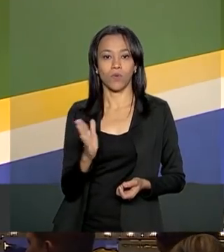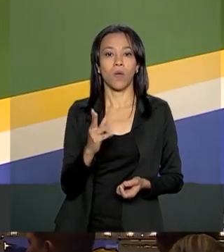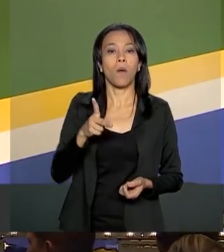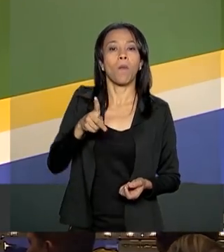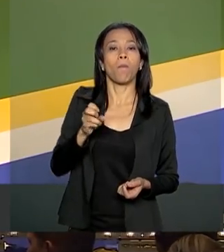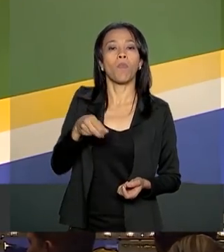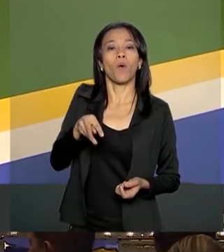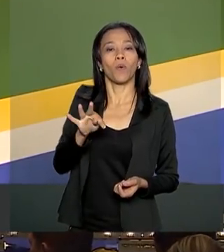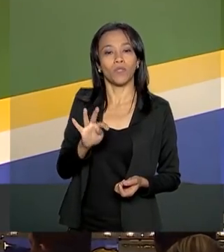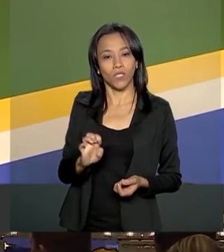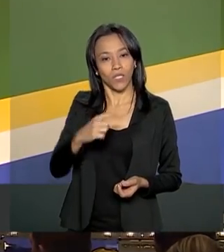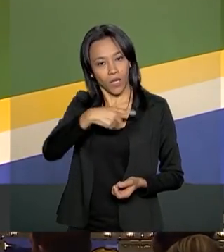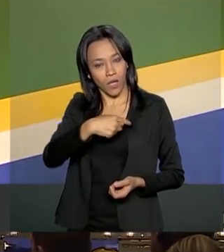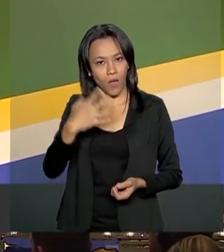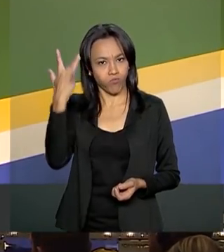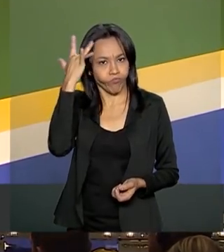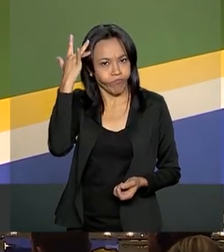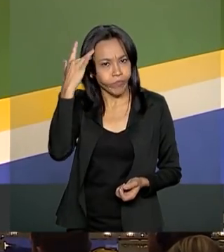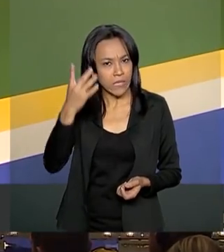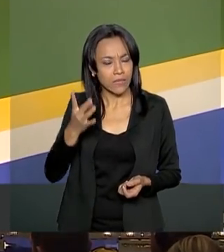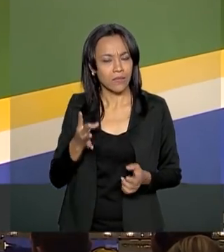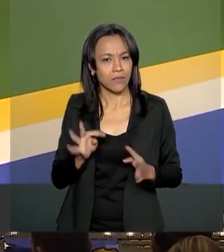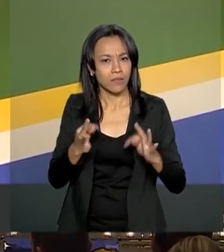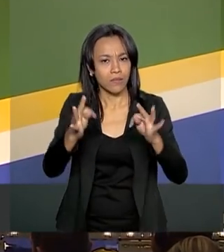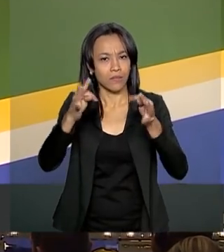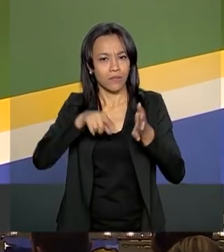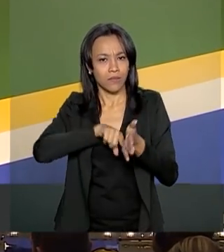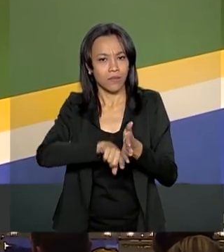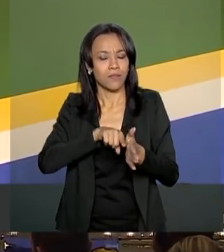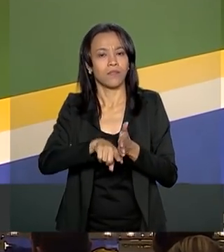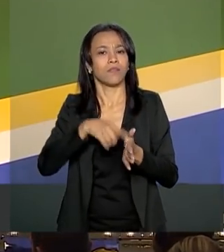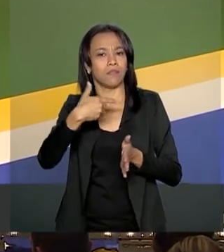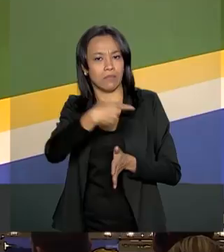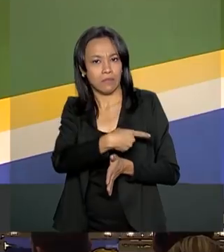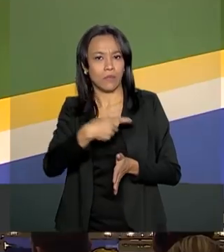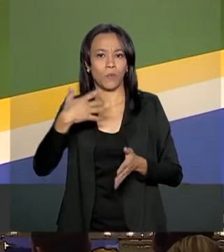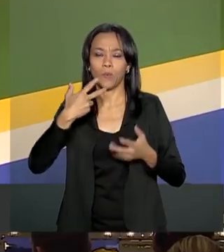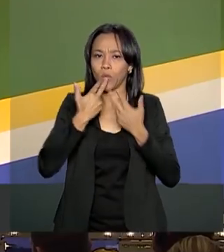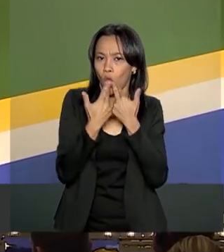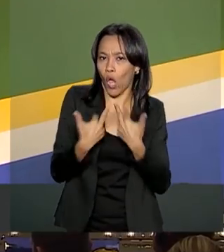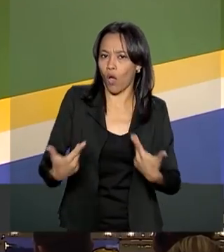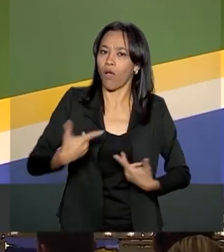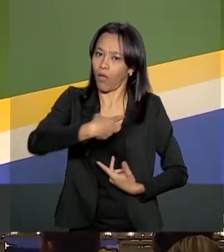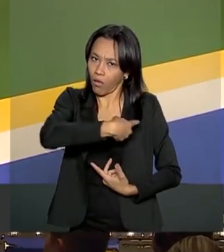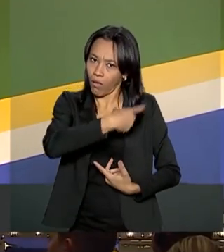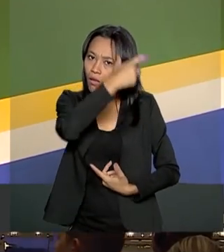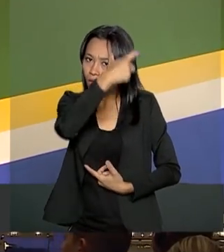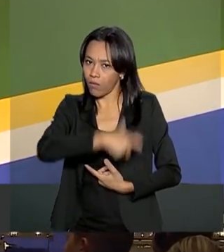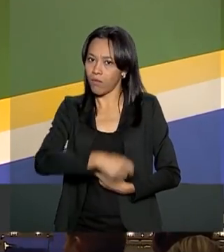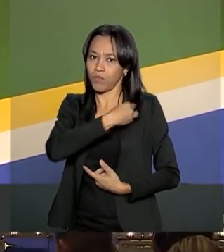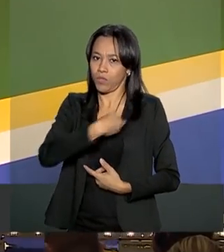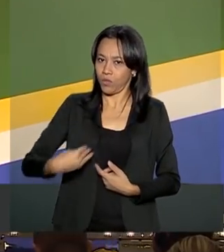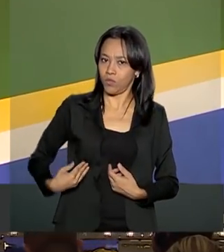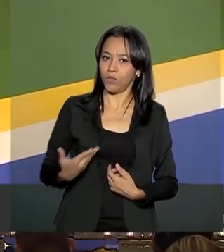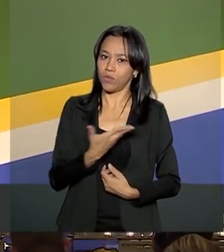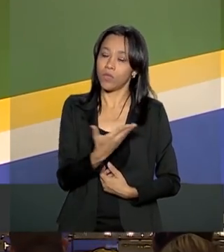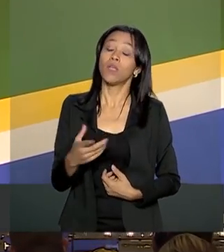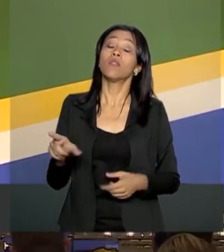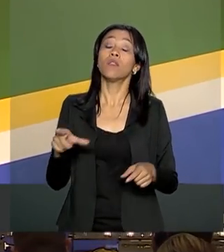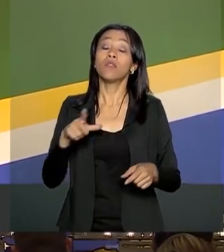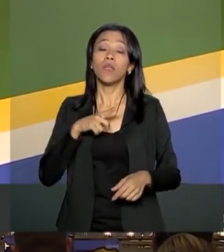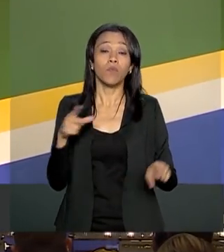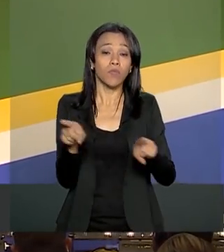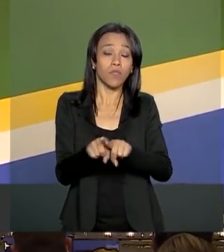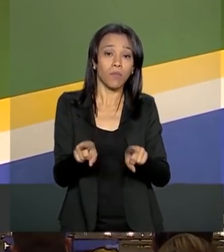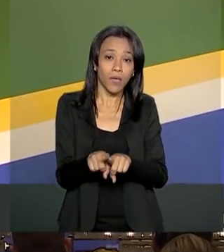O homem da ciência, da tecnologia e da inovação. E tenho também... Tenente-coronel, né?